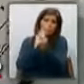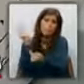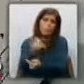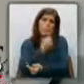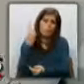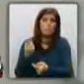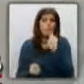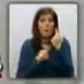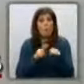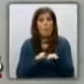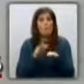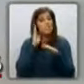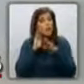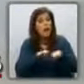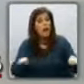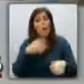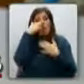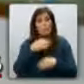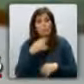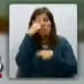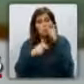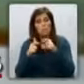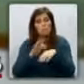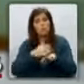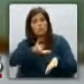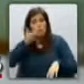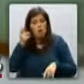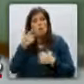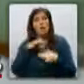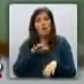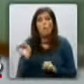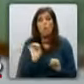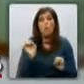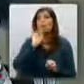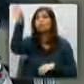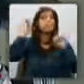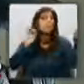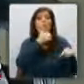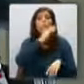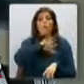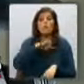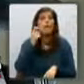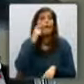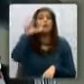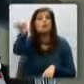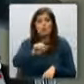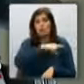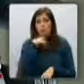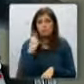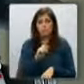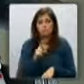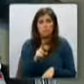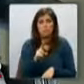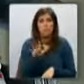Algumas camas já estão ocupadas, todas elas com pessoas que tiveram alta clínica, mas não têm para onde ir. Quem as vá buscar? Eles estão a